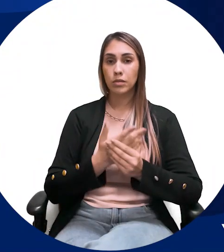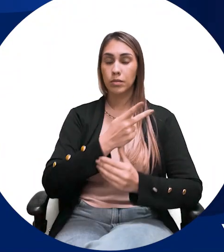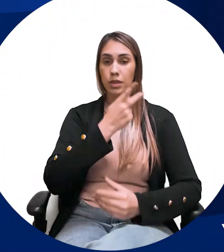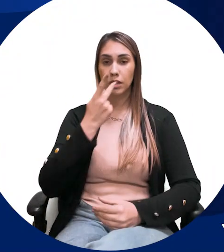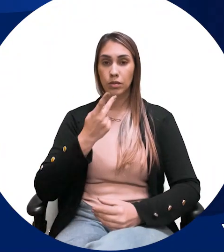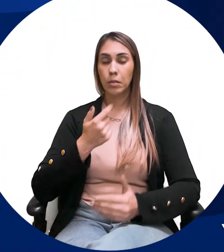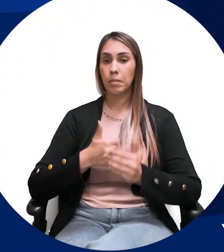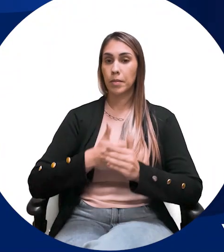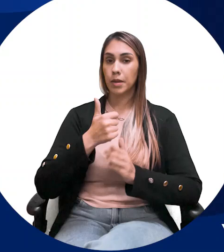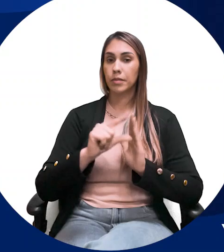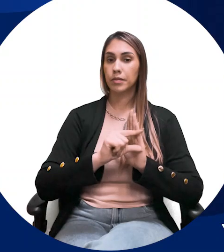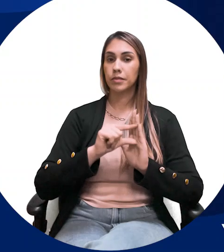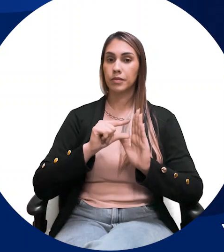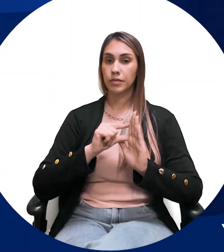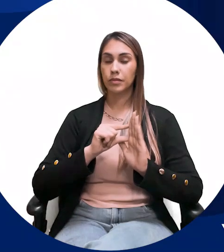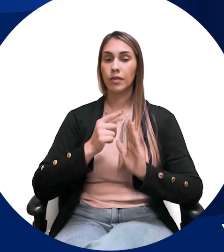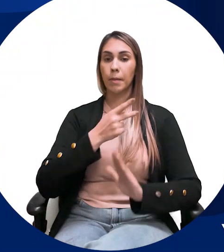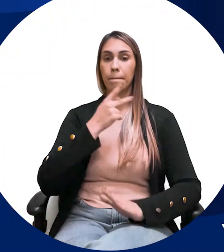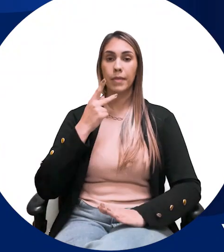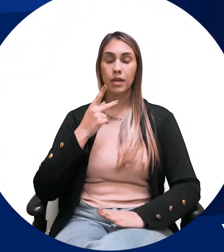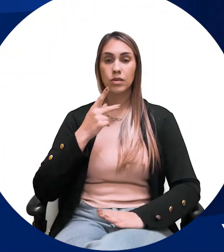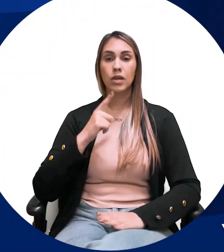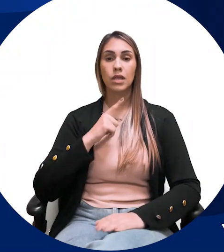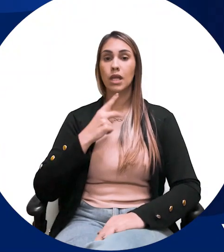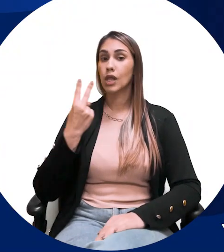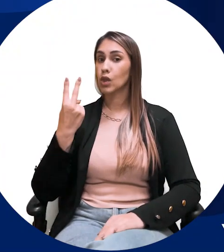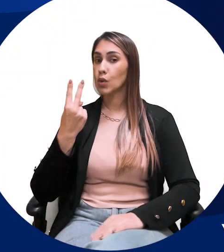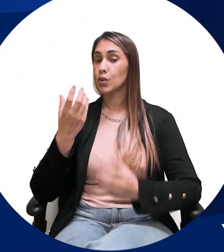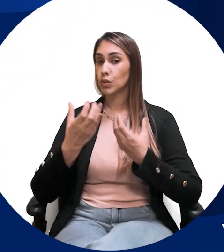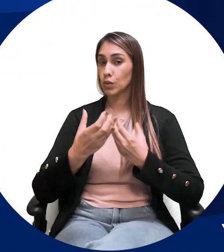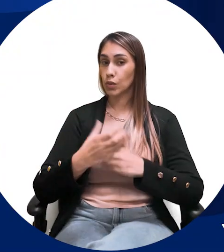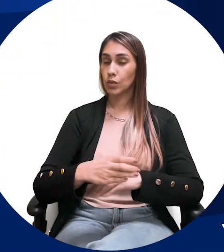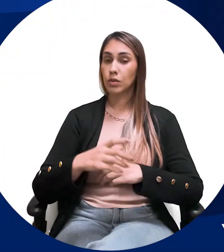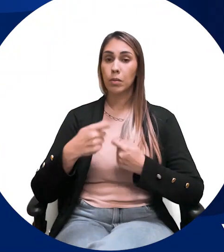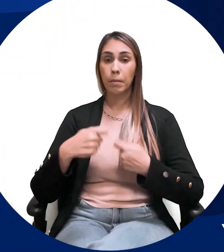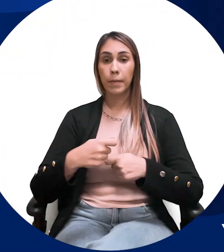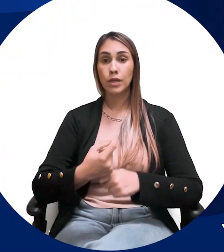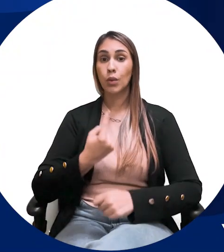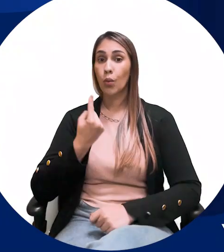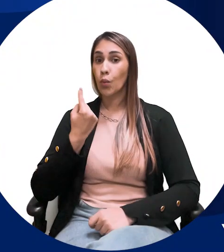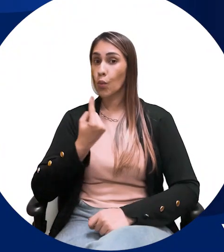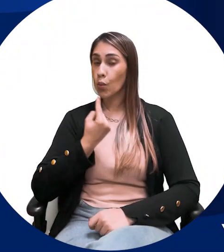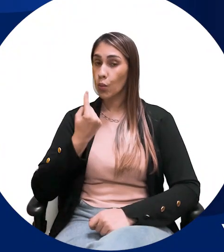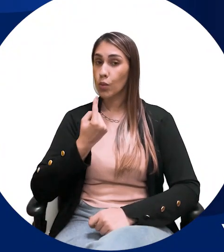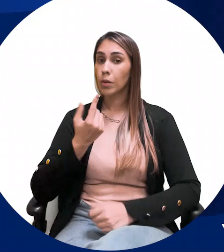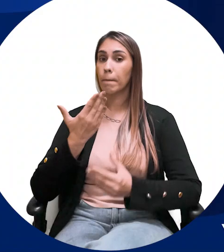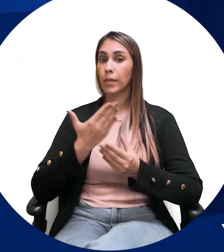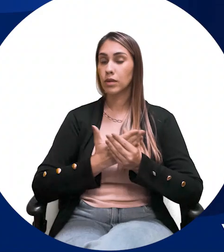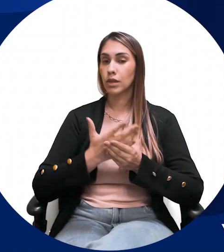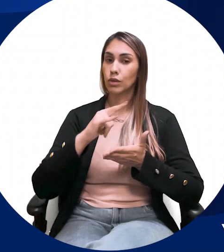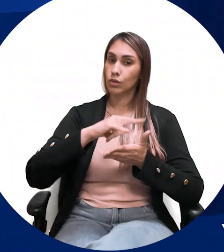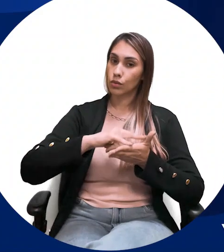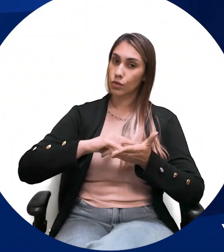processo por servidor. Primeiro parágrafo. Servidor detentor de 2 vínculos estaduais deverá instruir um único